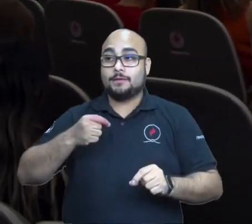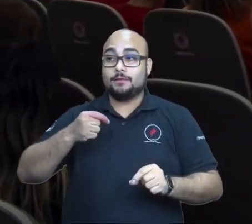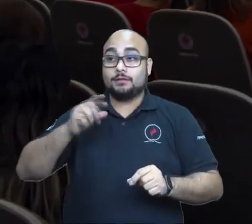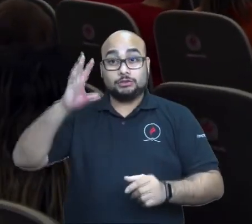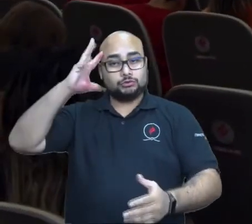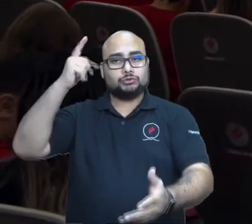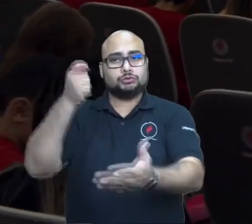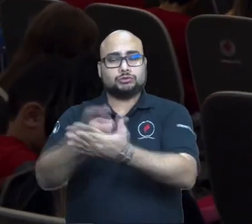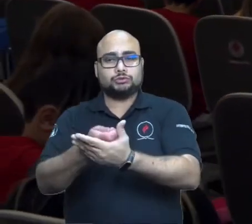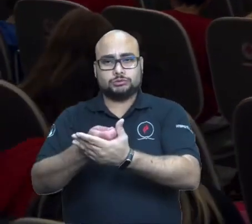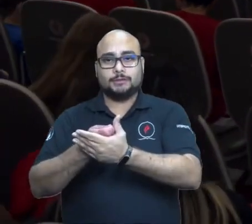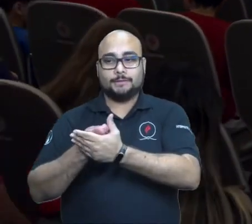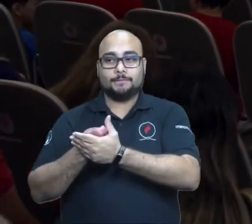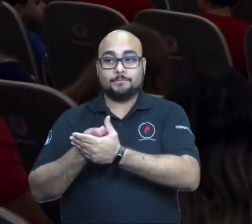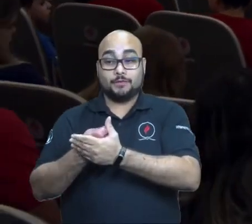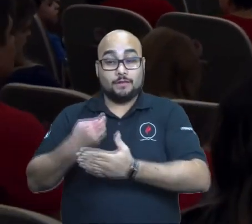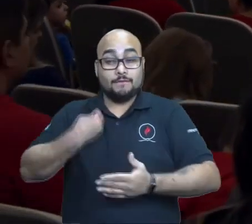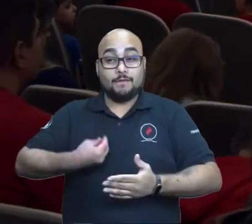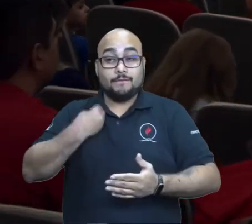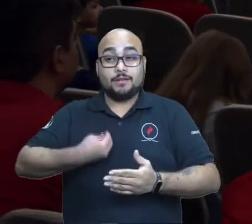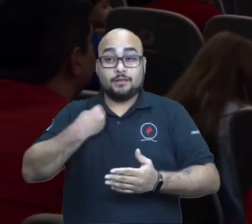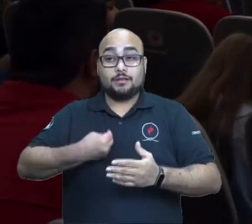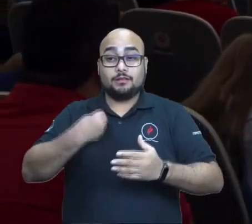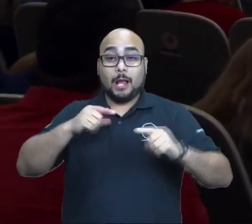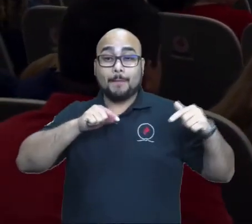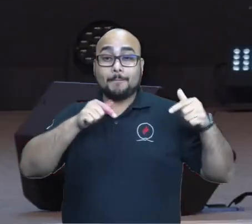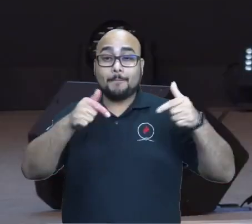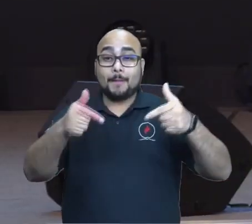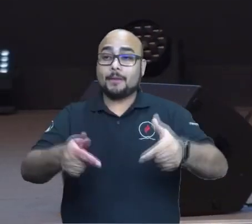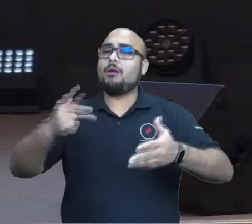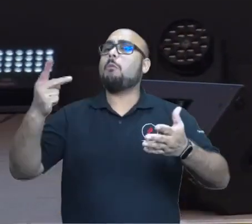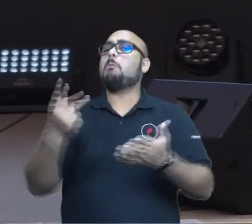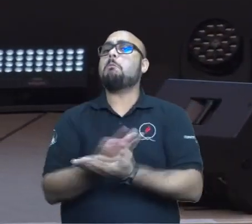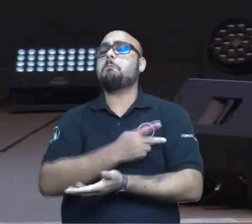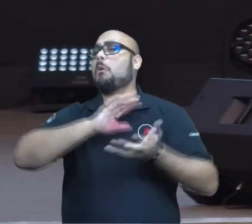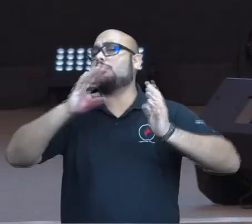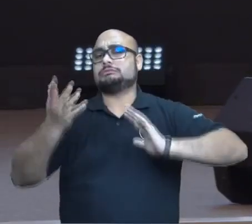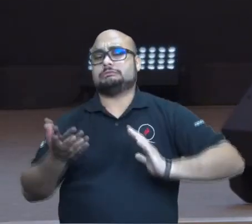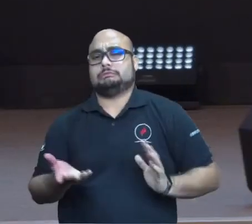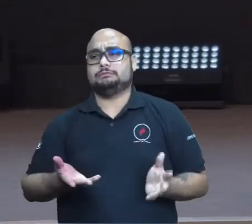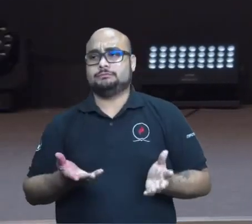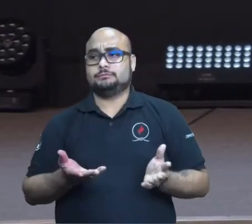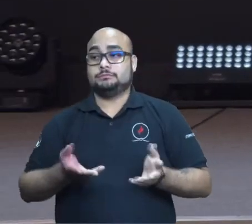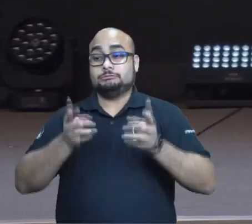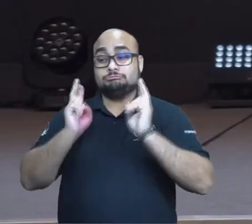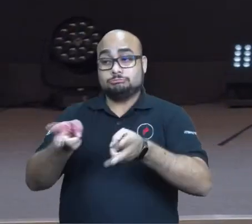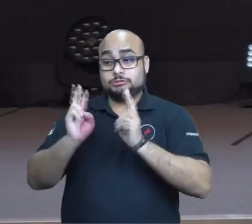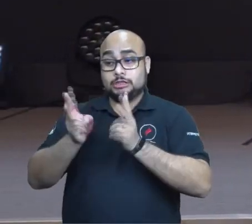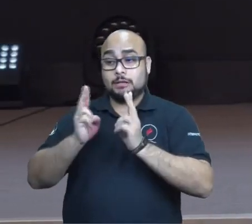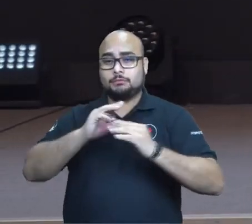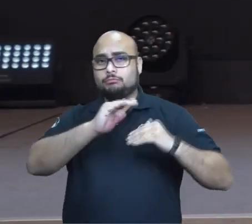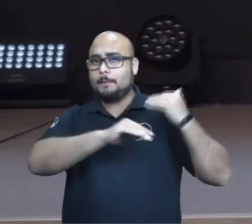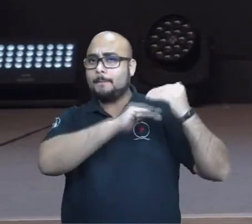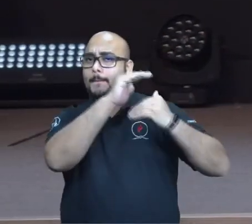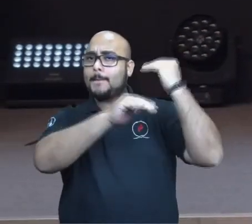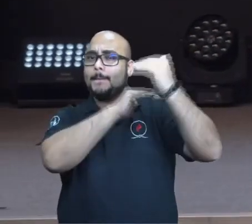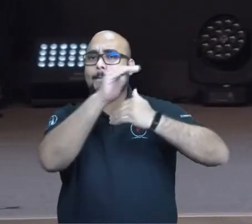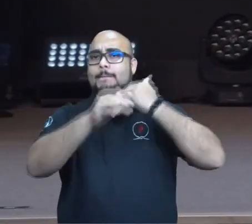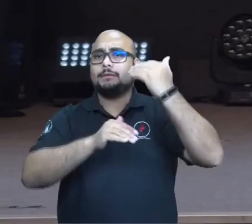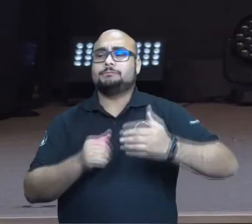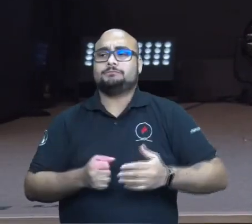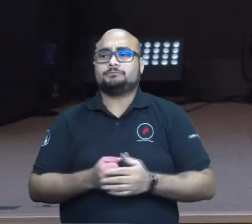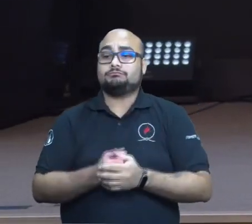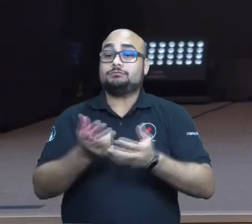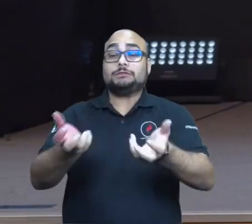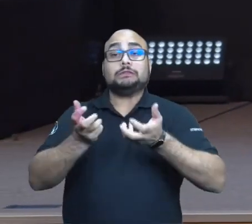que se move se movimenta uma vida que está empreendendo sempre desejando a progressão